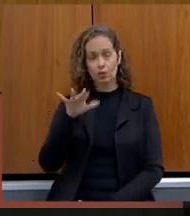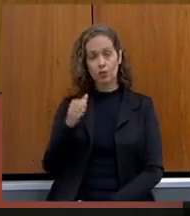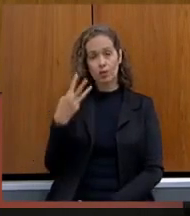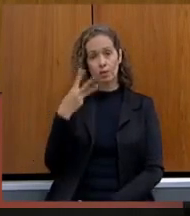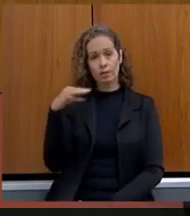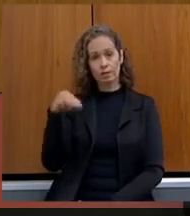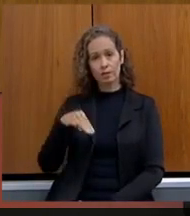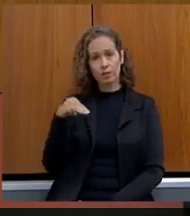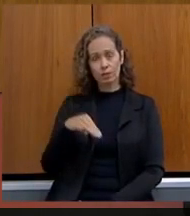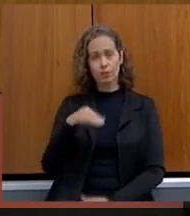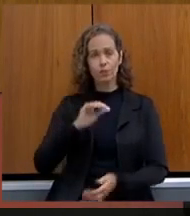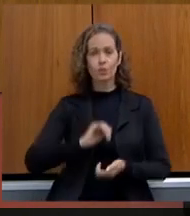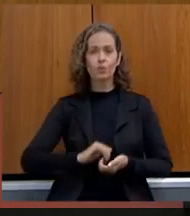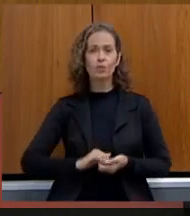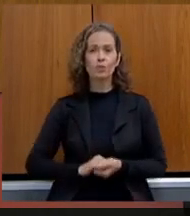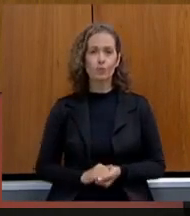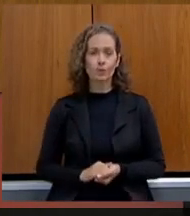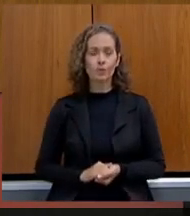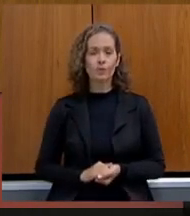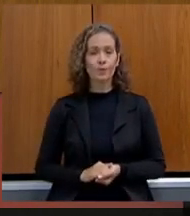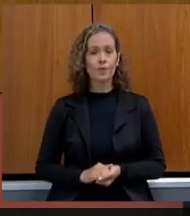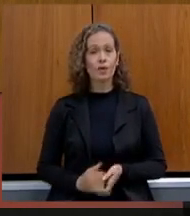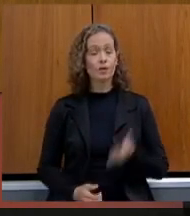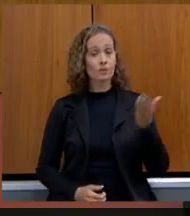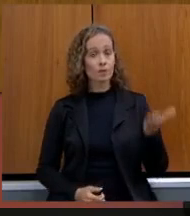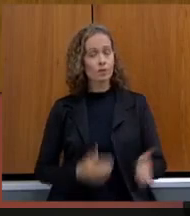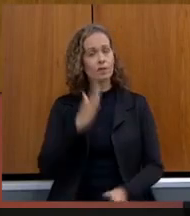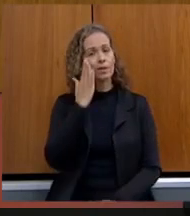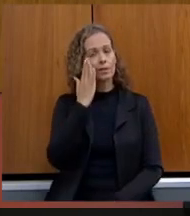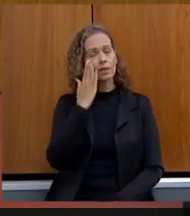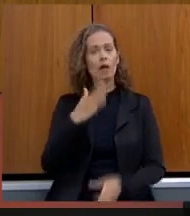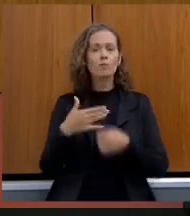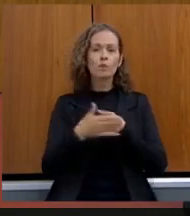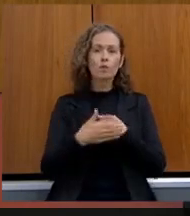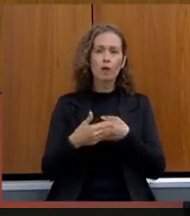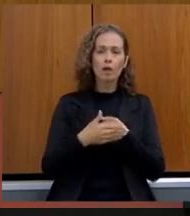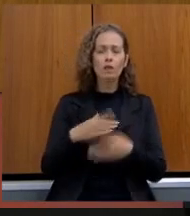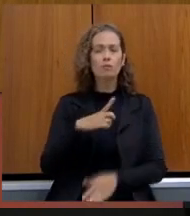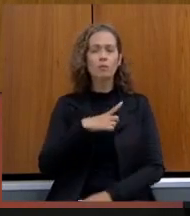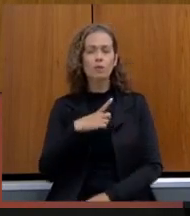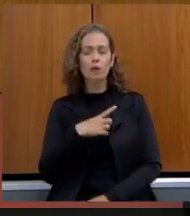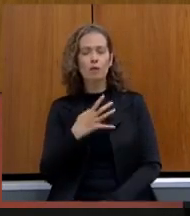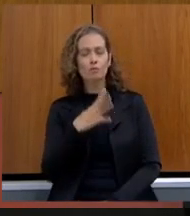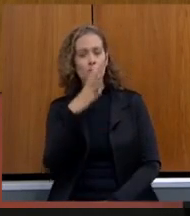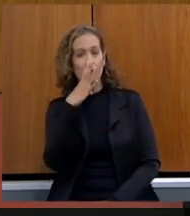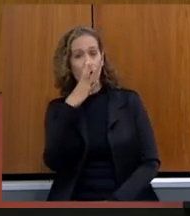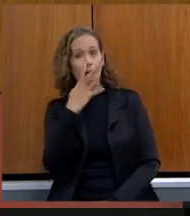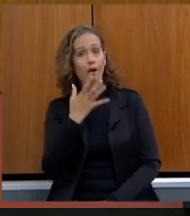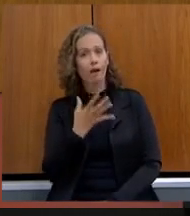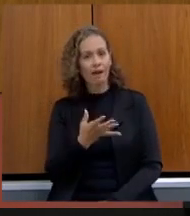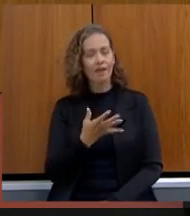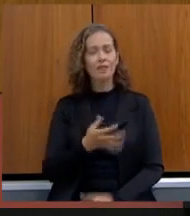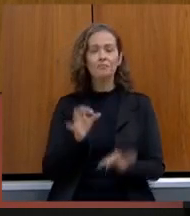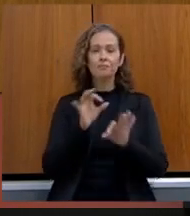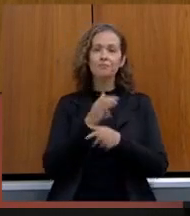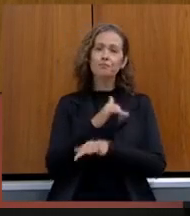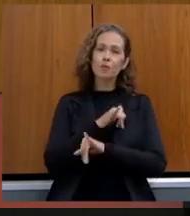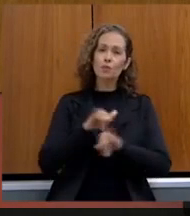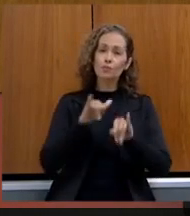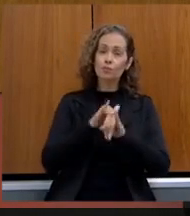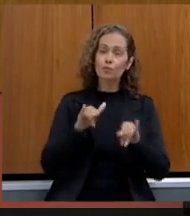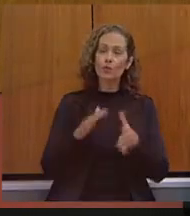minutos Deputado atualização Nossa você sabe do carinho que eu tenho né e da admiração digo que